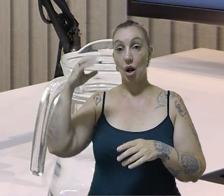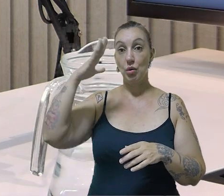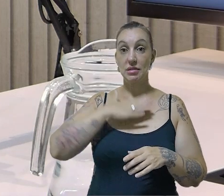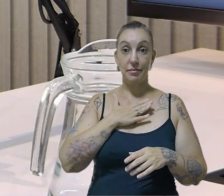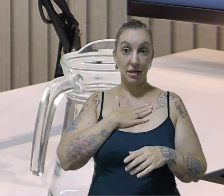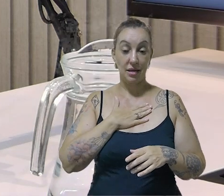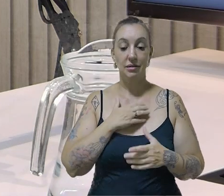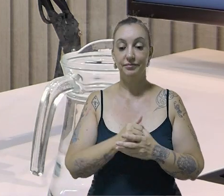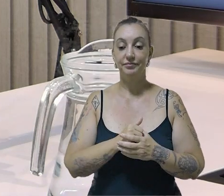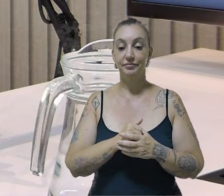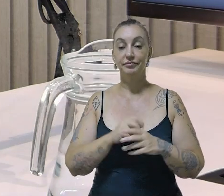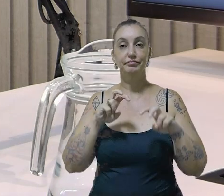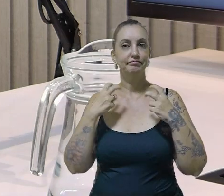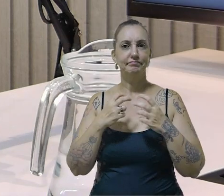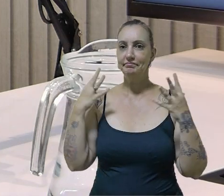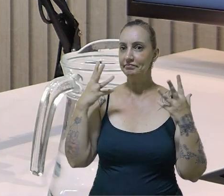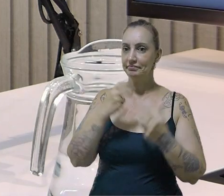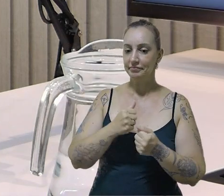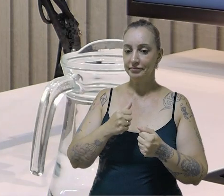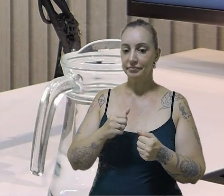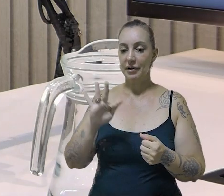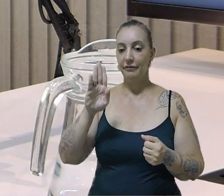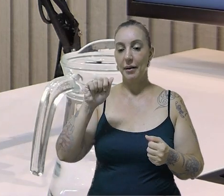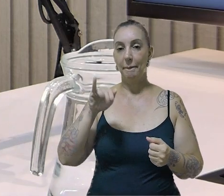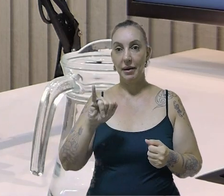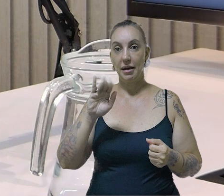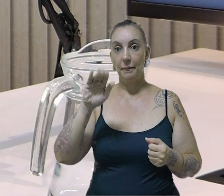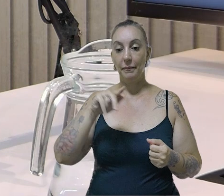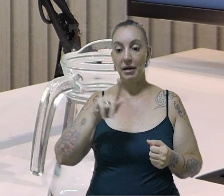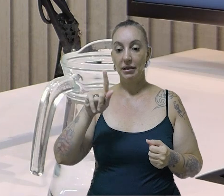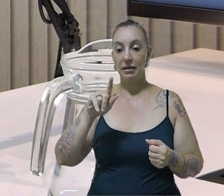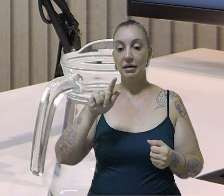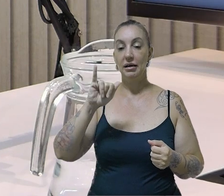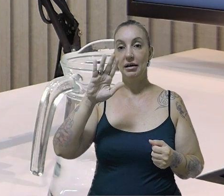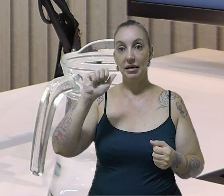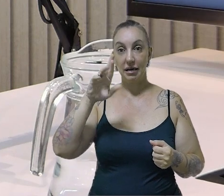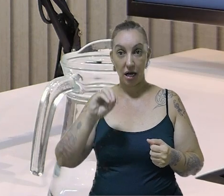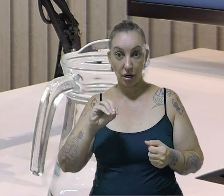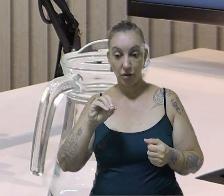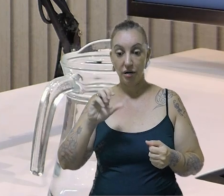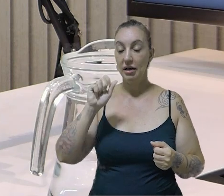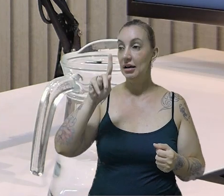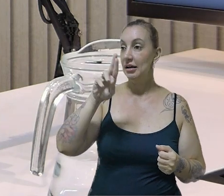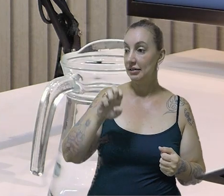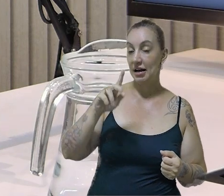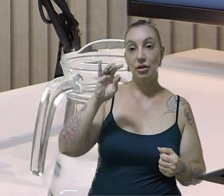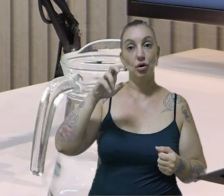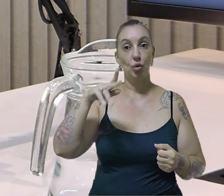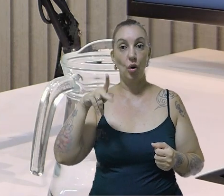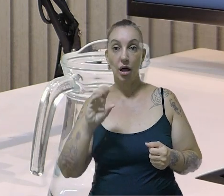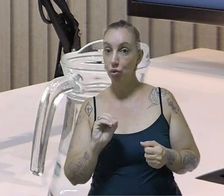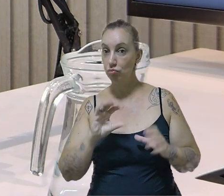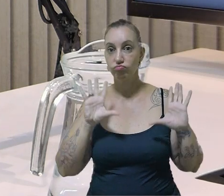minha e um elenco lindo tem Fabi Bang tem Ícaro Silva tem André tor qu tem ma galera